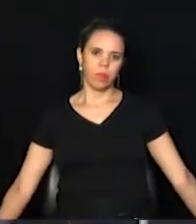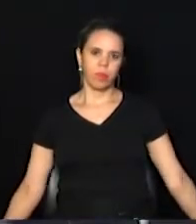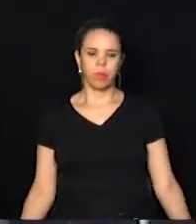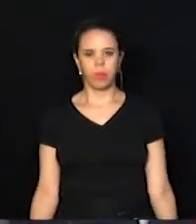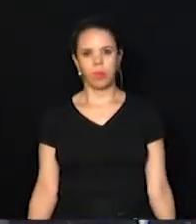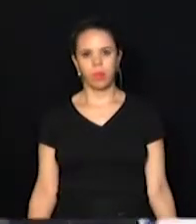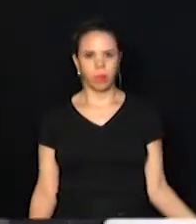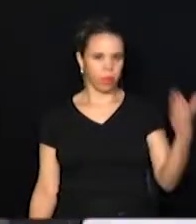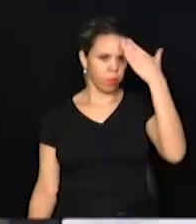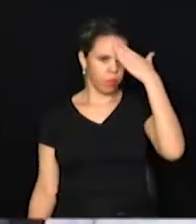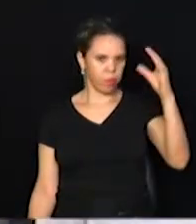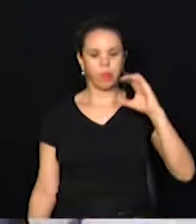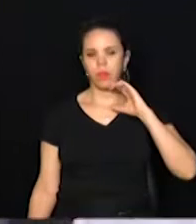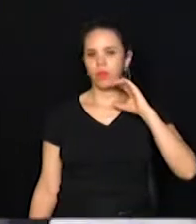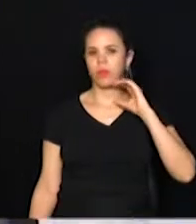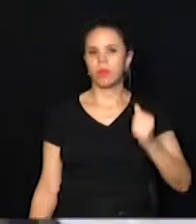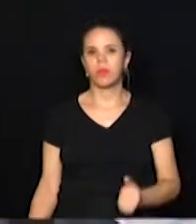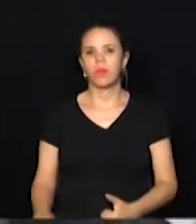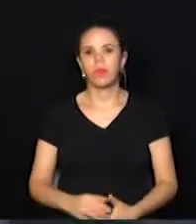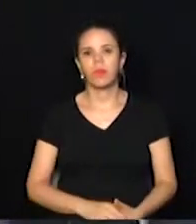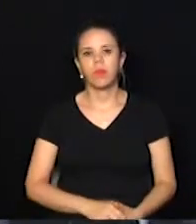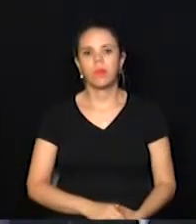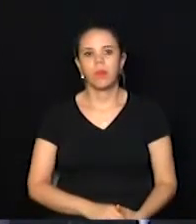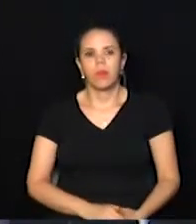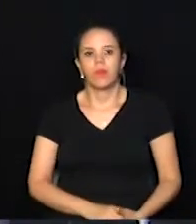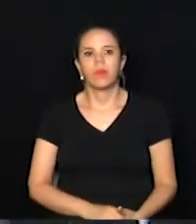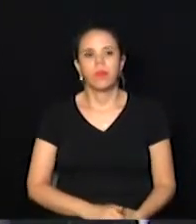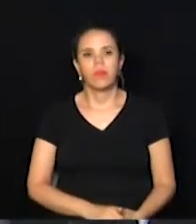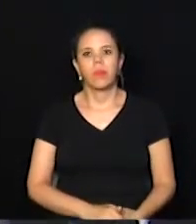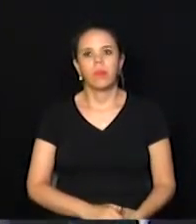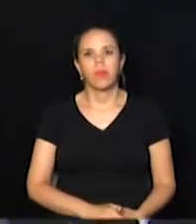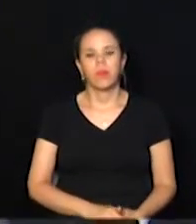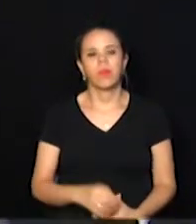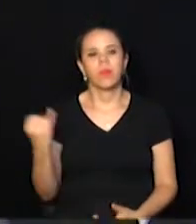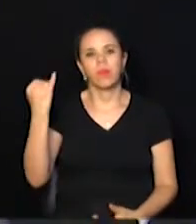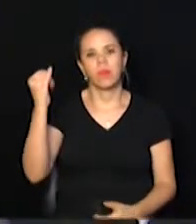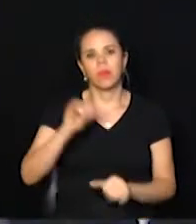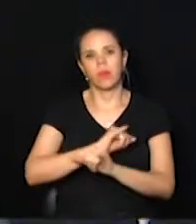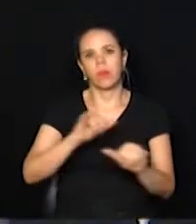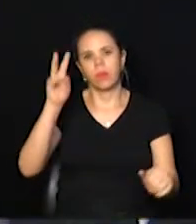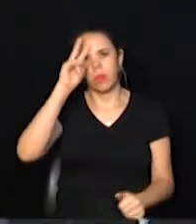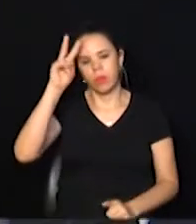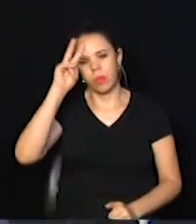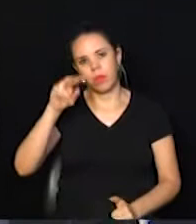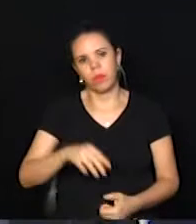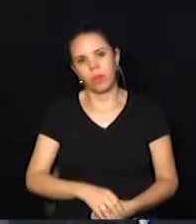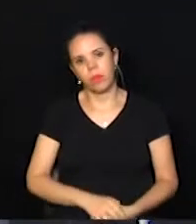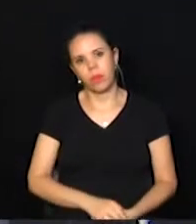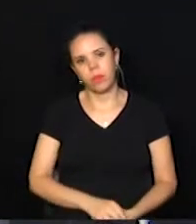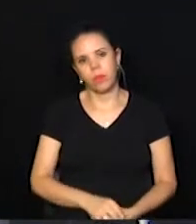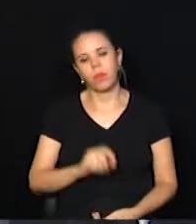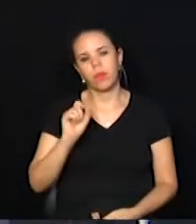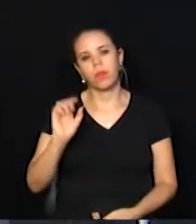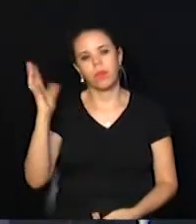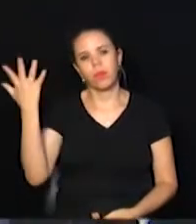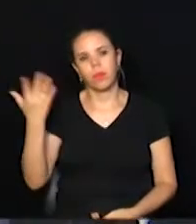Muitíssimo obrigada, Carlão. É muito importante que a gente conte a história, né? A verdadeira história do que